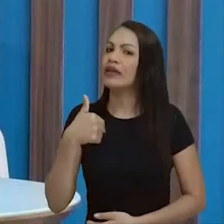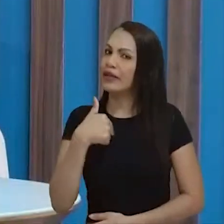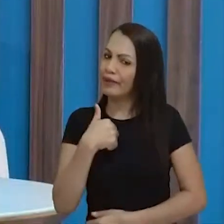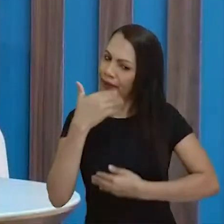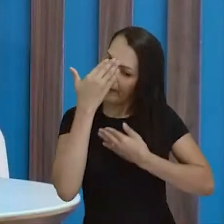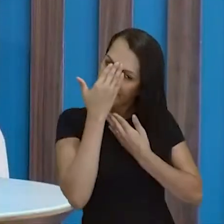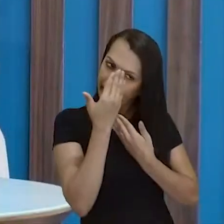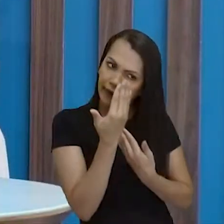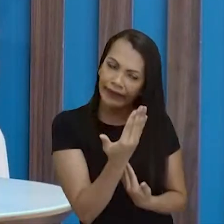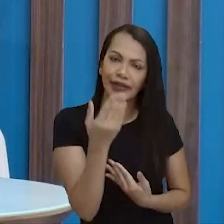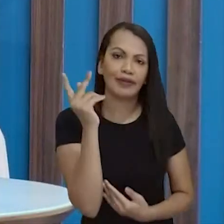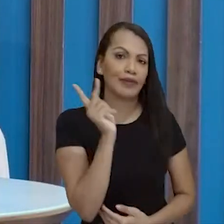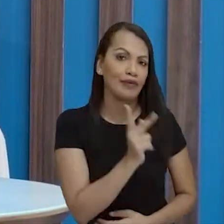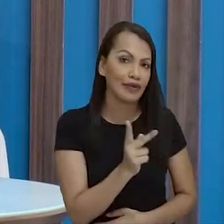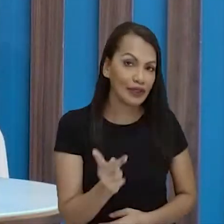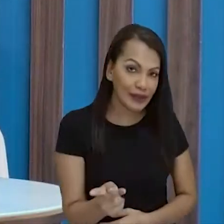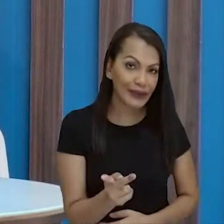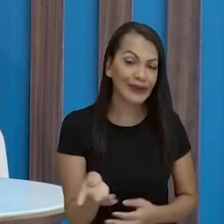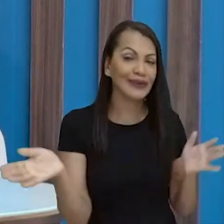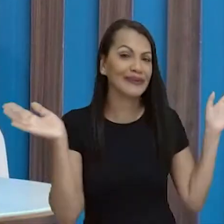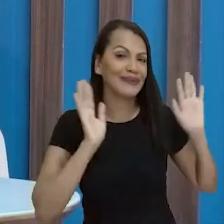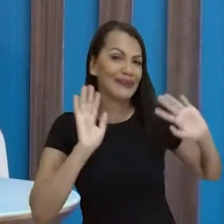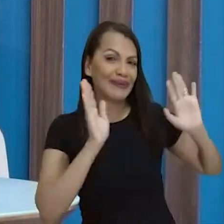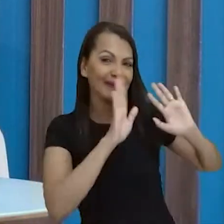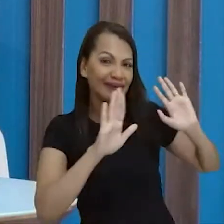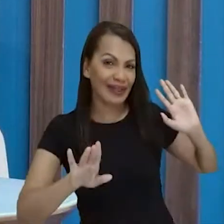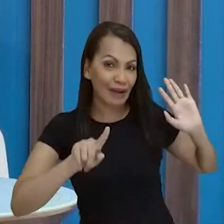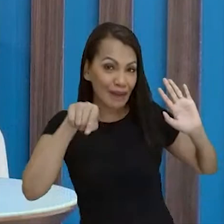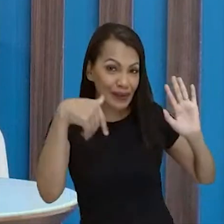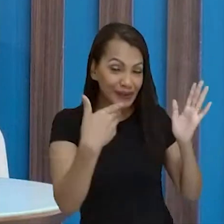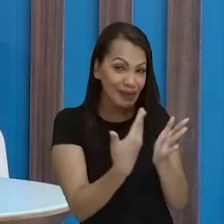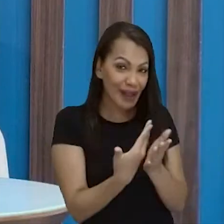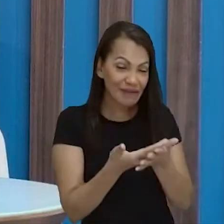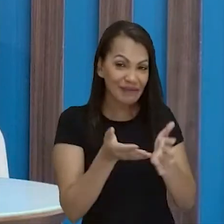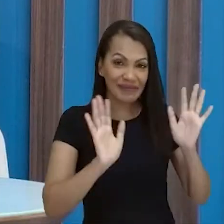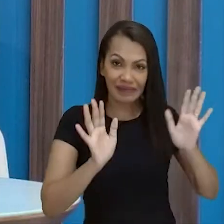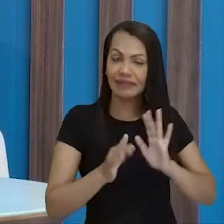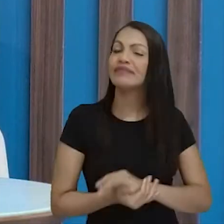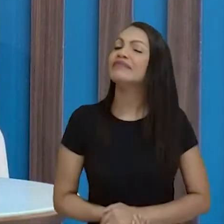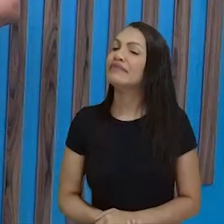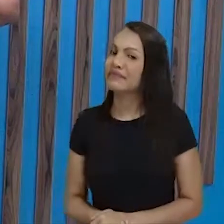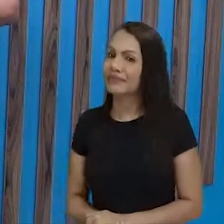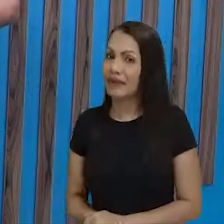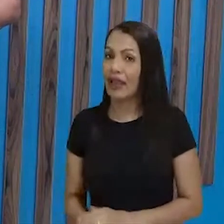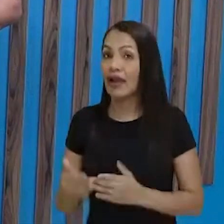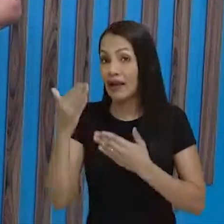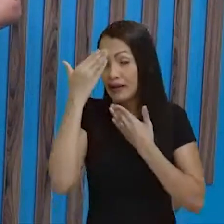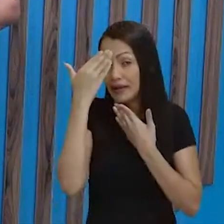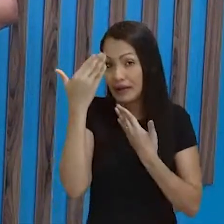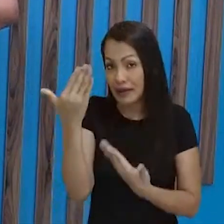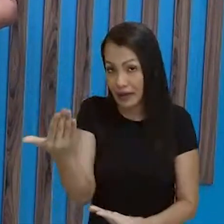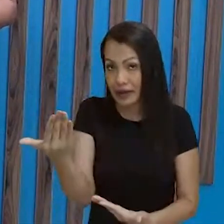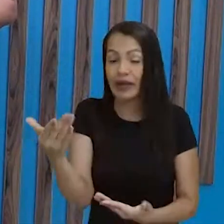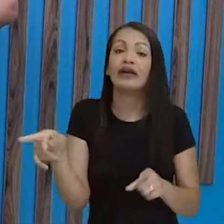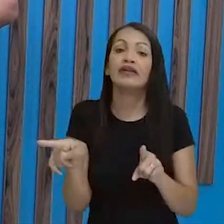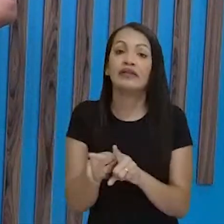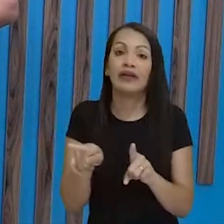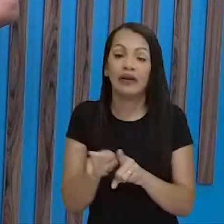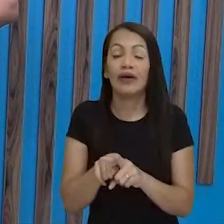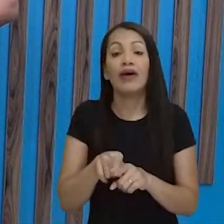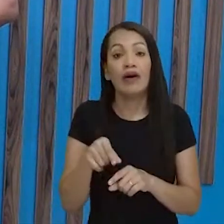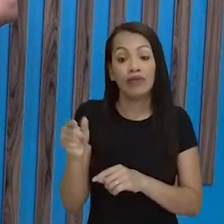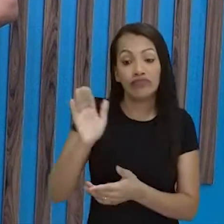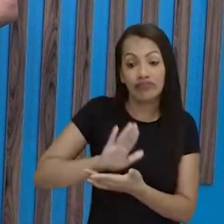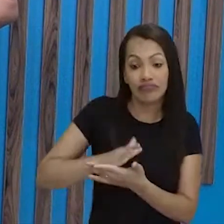que agradeço, professora Mauri. Tchau, crianças, até a próxima aula. Isso mesmo. E agradecer a Josi, fazendo aqui a nossa